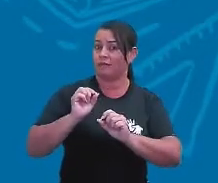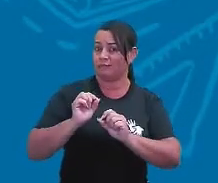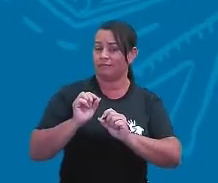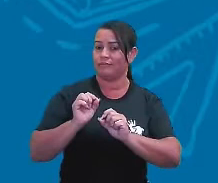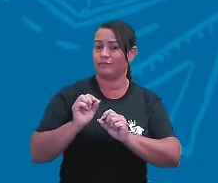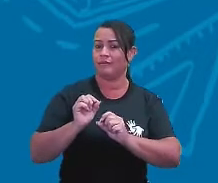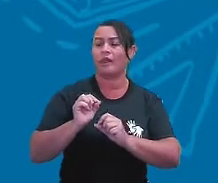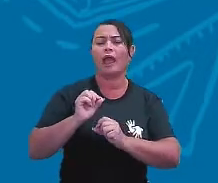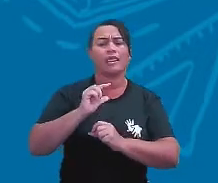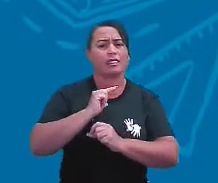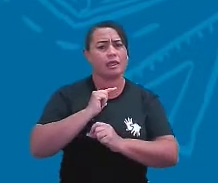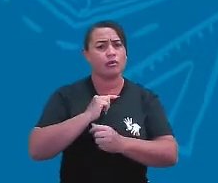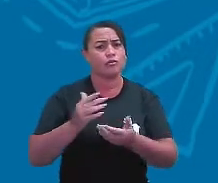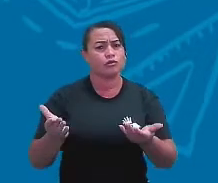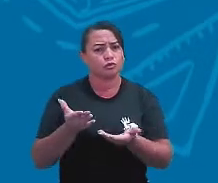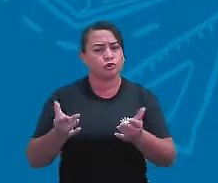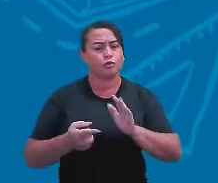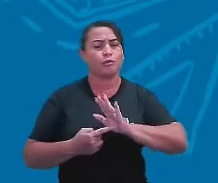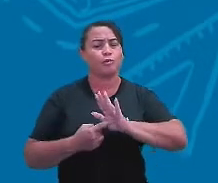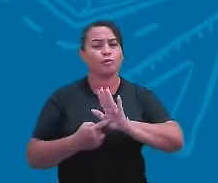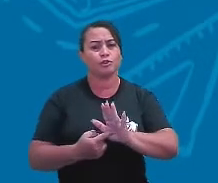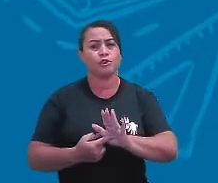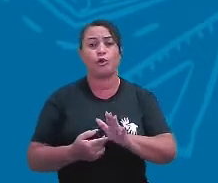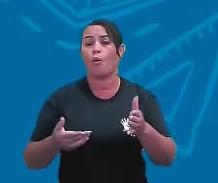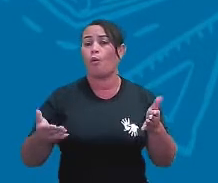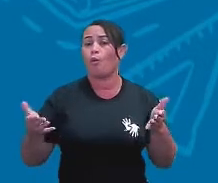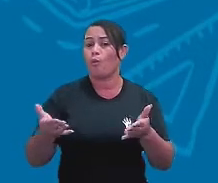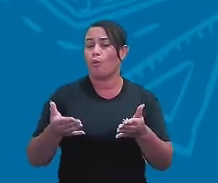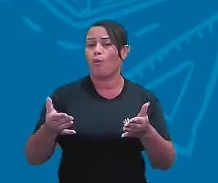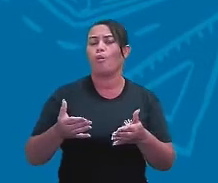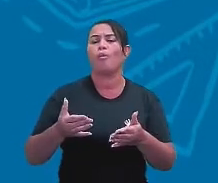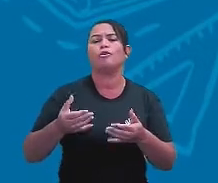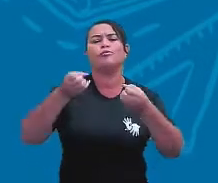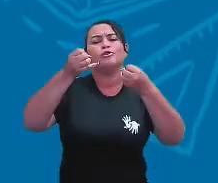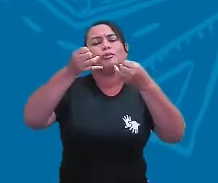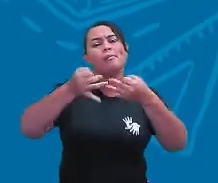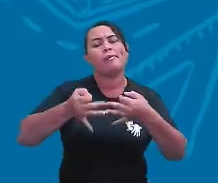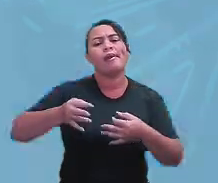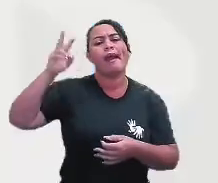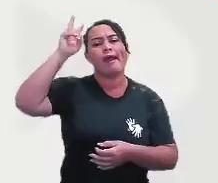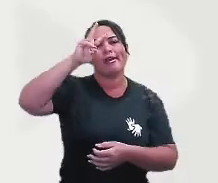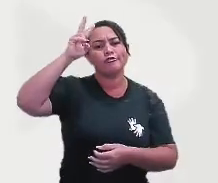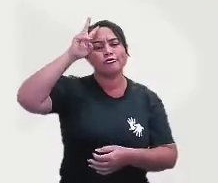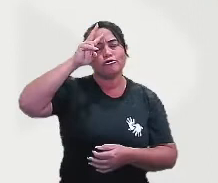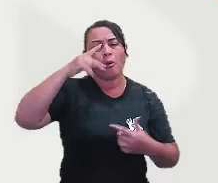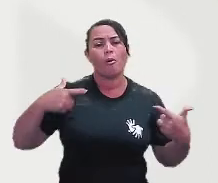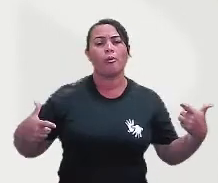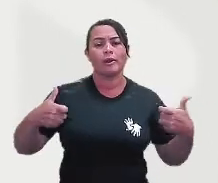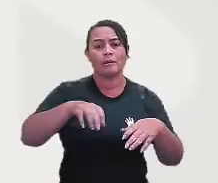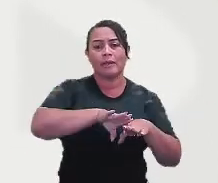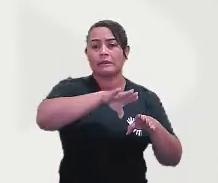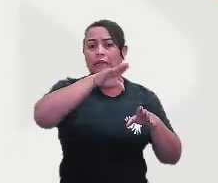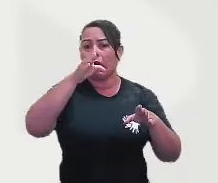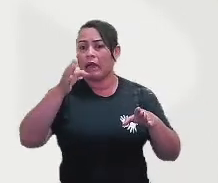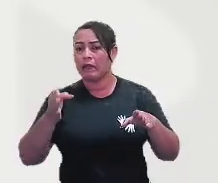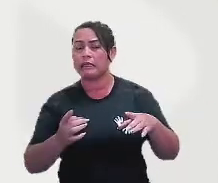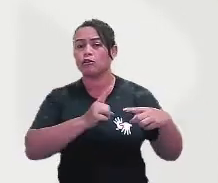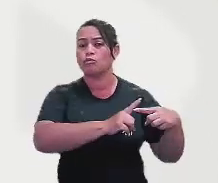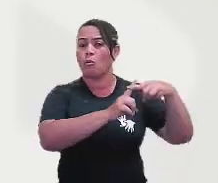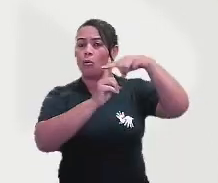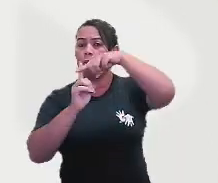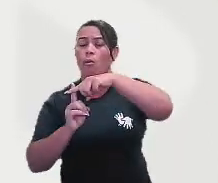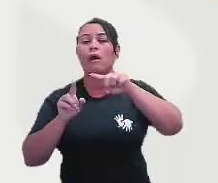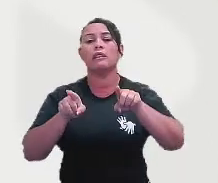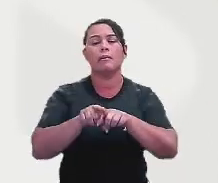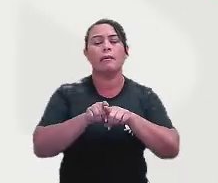que a gente vai trabalhar hoje, tá? Eu vou trazer o histórico da Batalha do Monte das Tabocas, né? Mas para a área